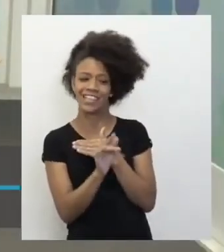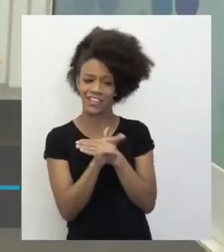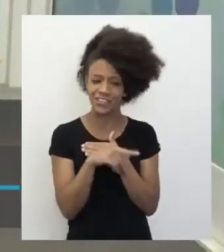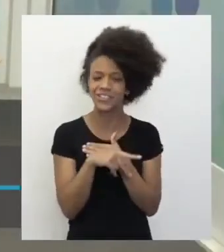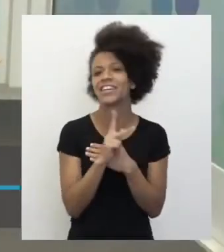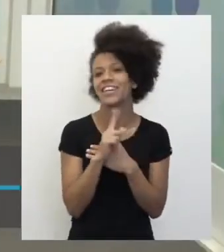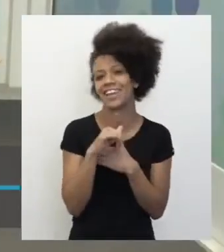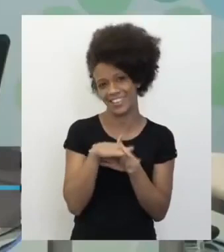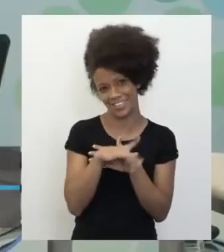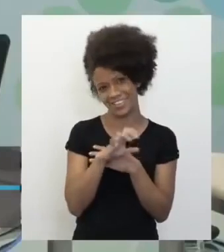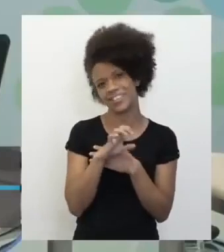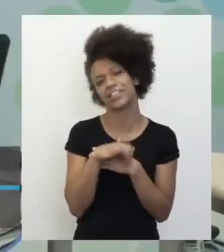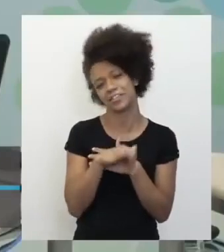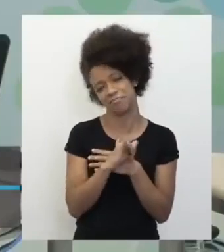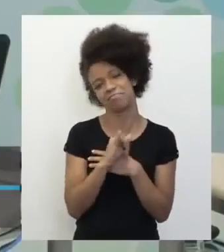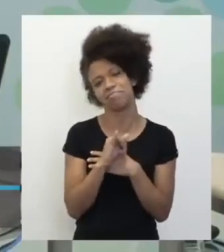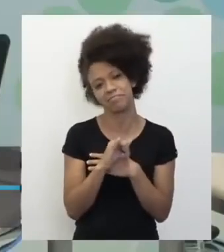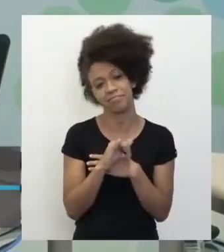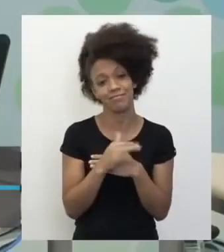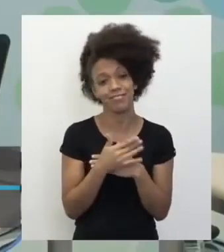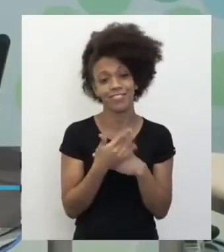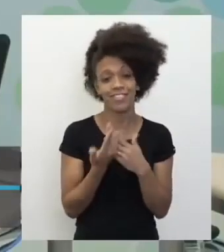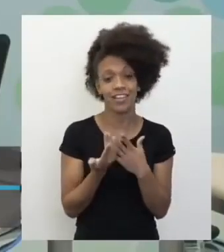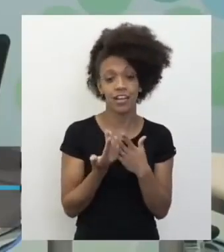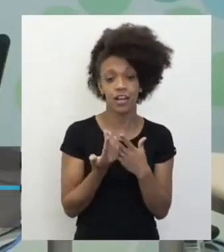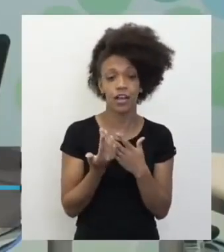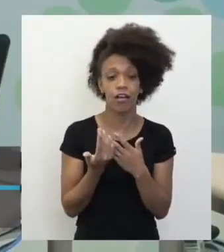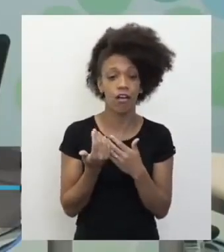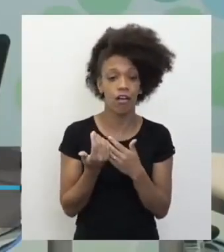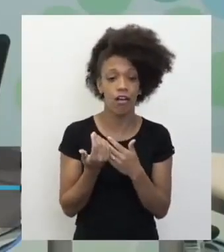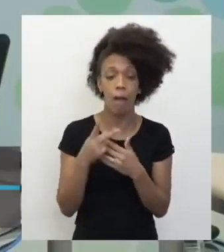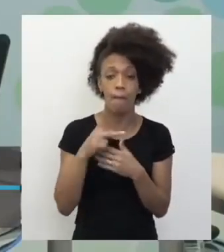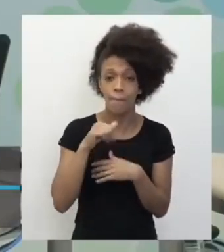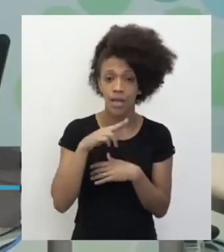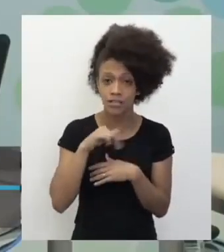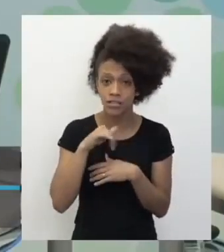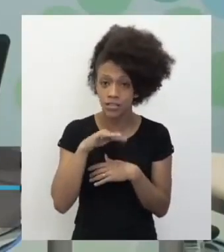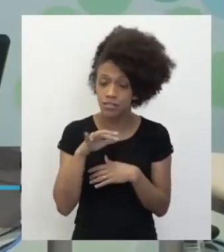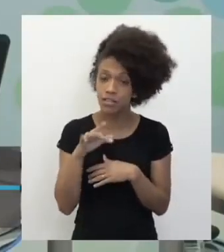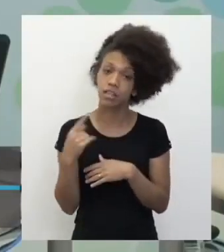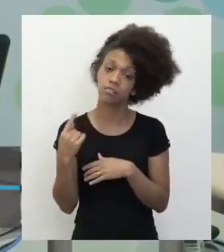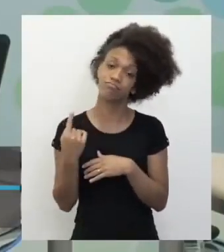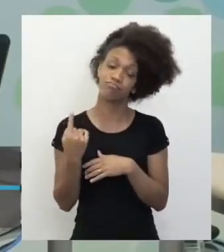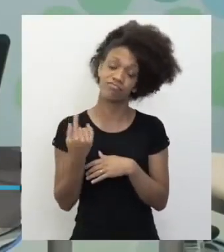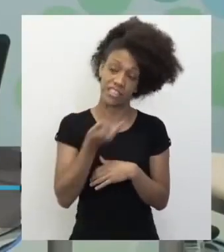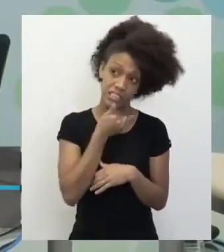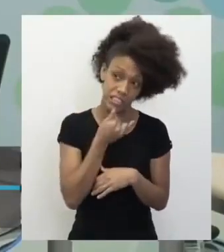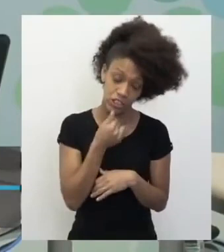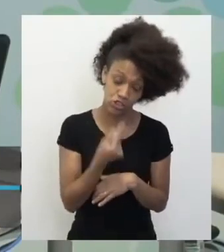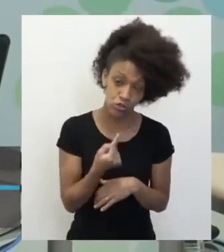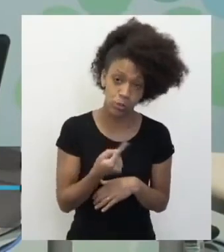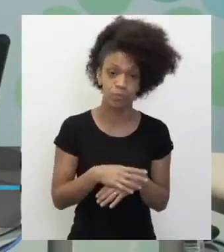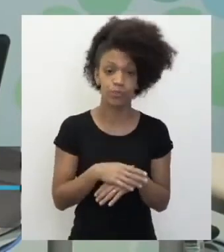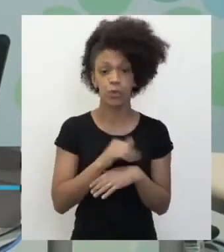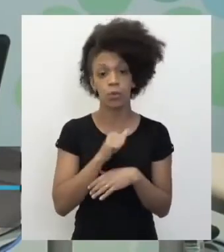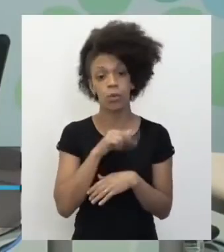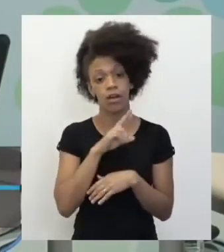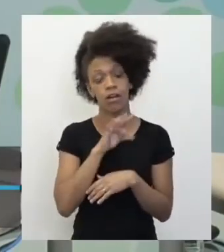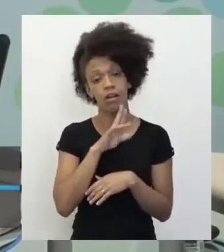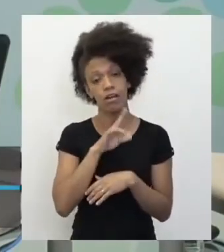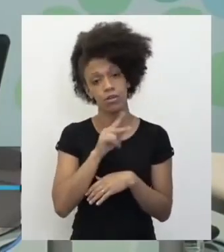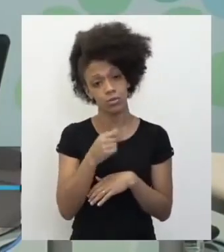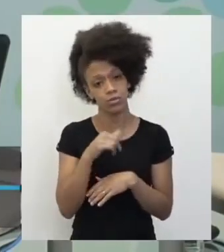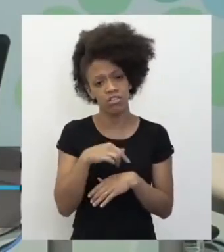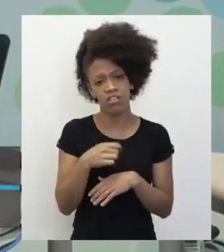Kaique, mas é a opinião dele. Que apoia, tem gente que fala, o Patrick fala que é triste só. E o Arthur olha o que o Arthur coloca. Não